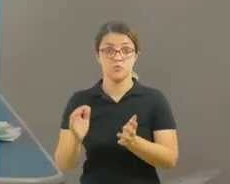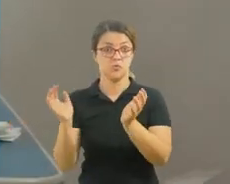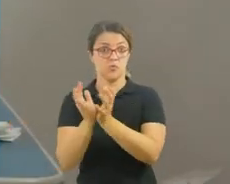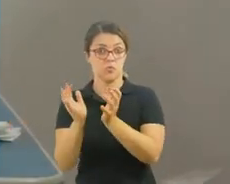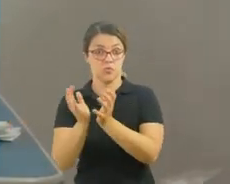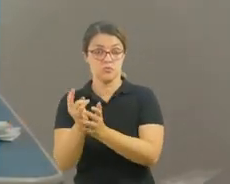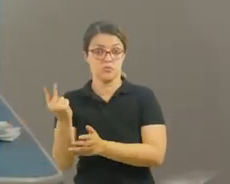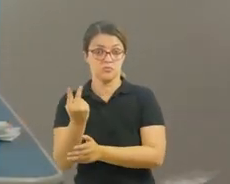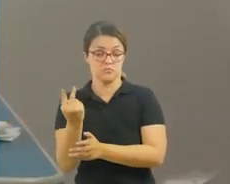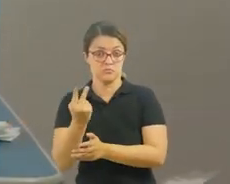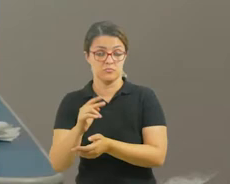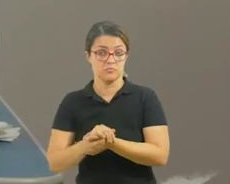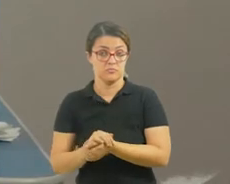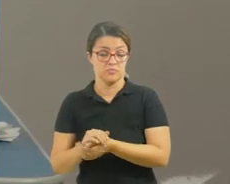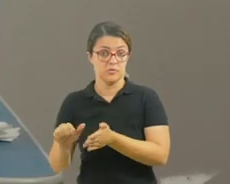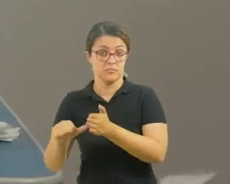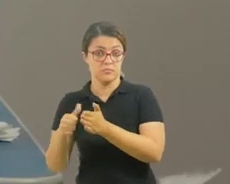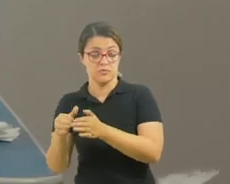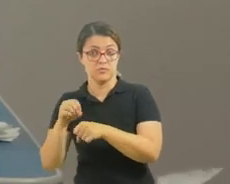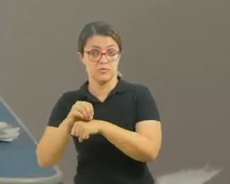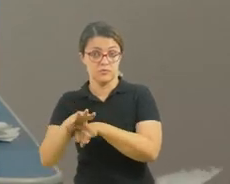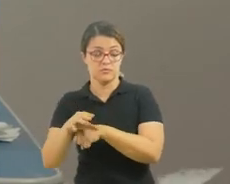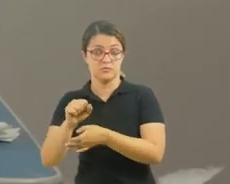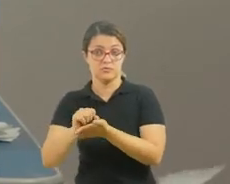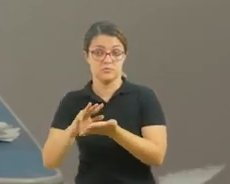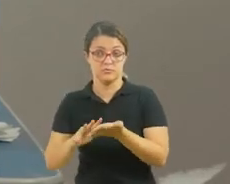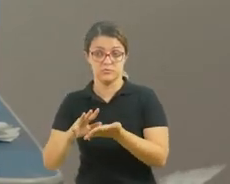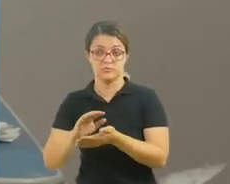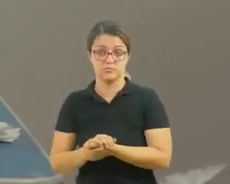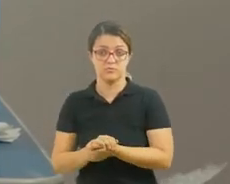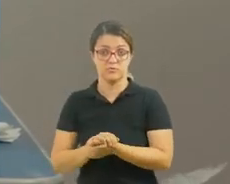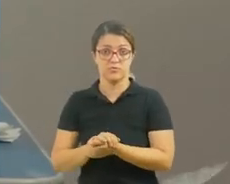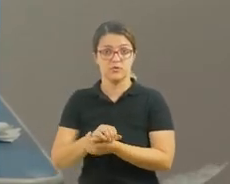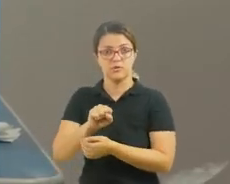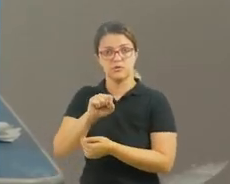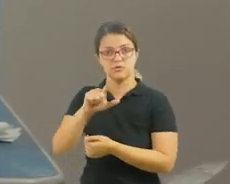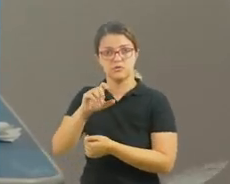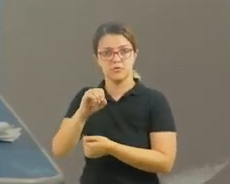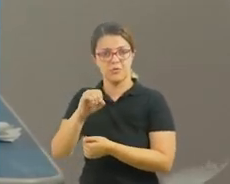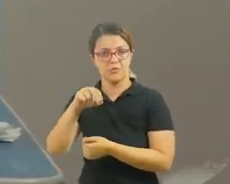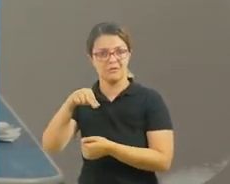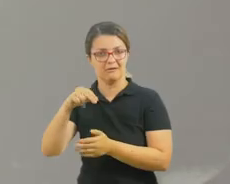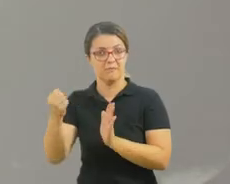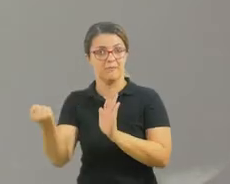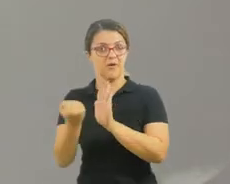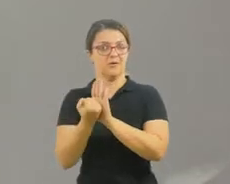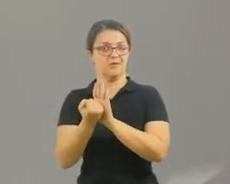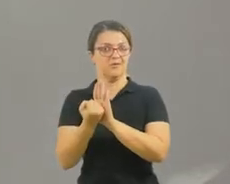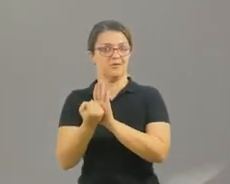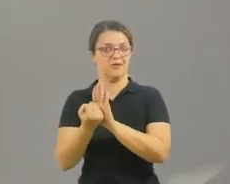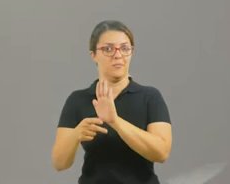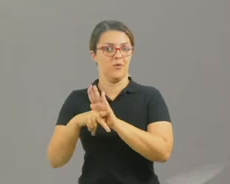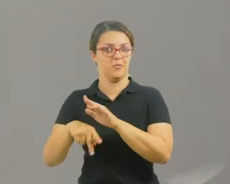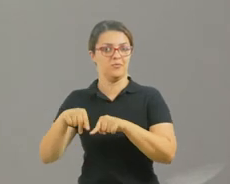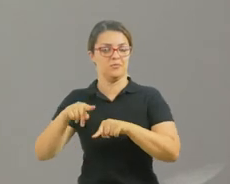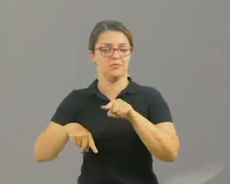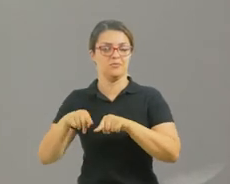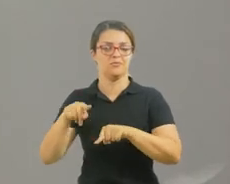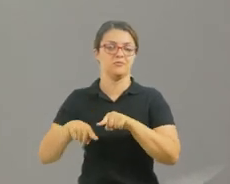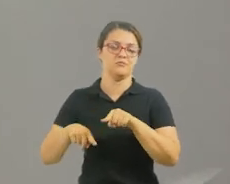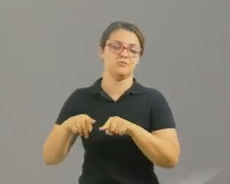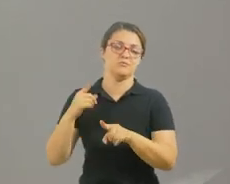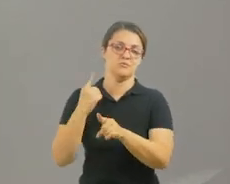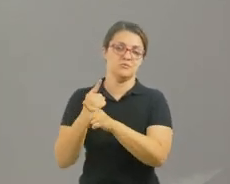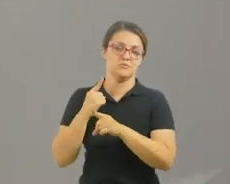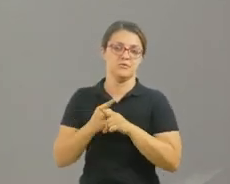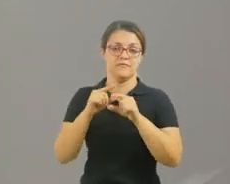No termo 2, a primeira sugestão de atividade, nós vamos trabalhar com slogans e logomarcas. Lá